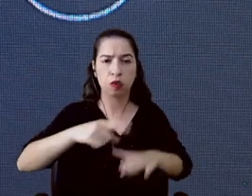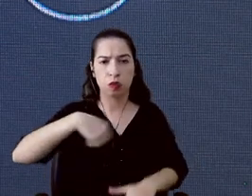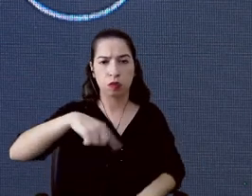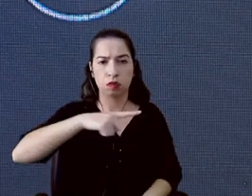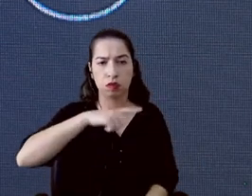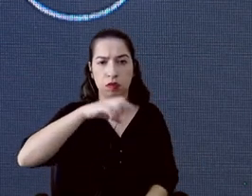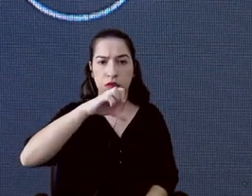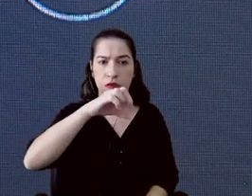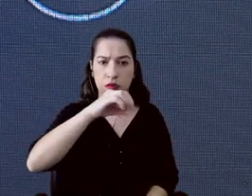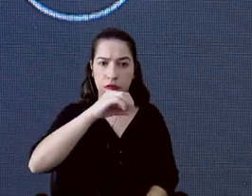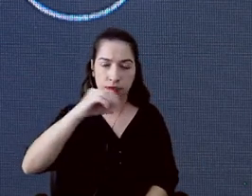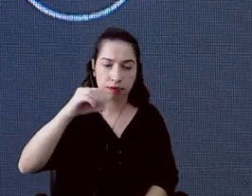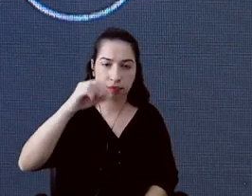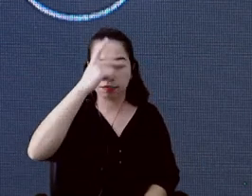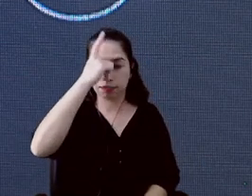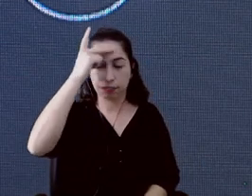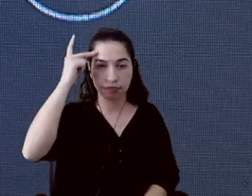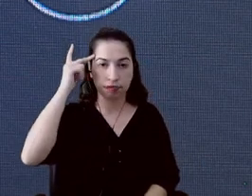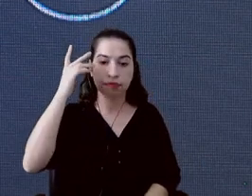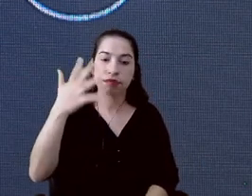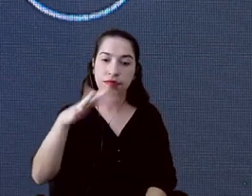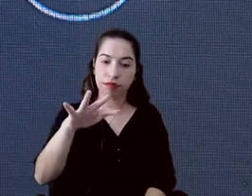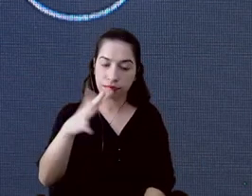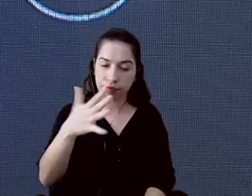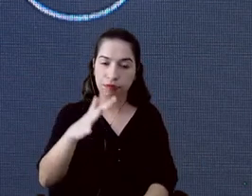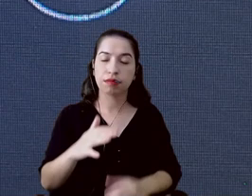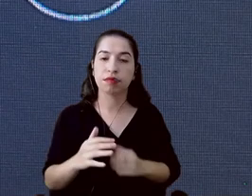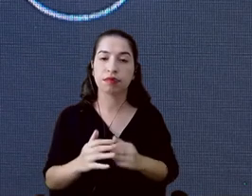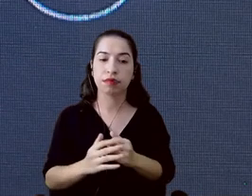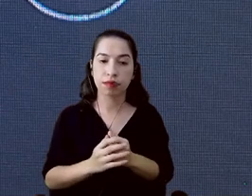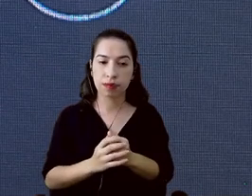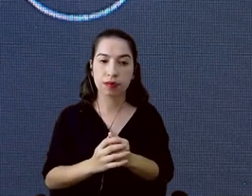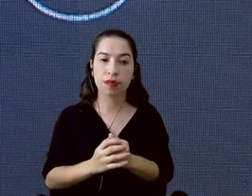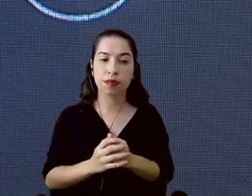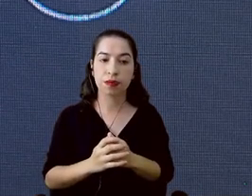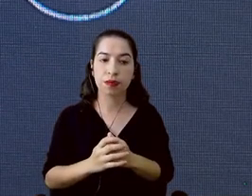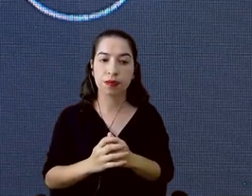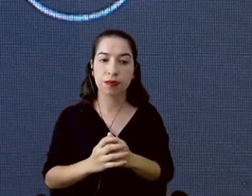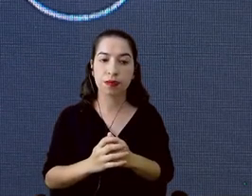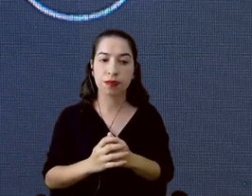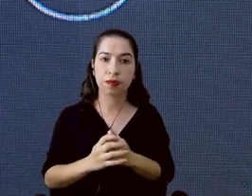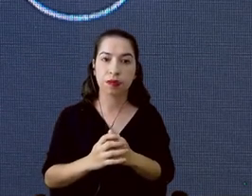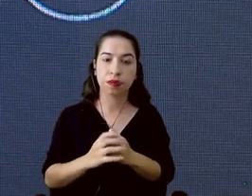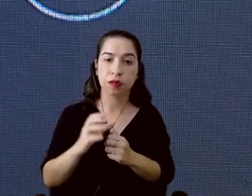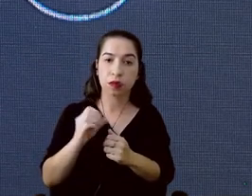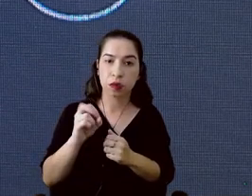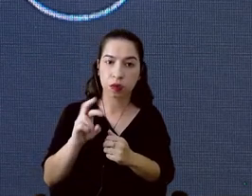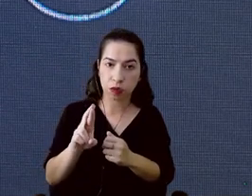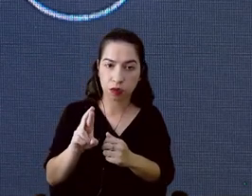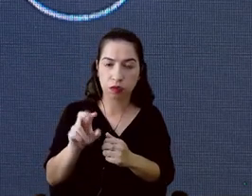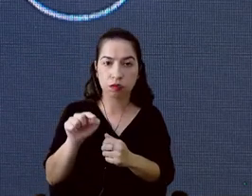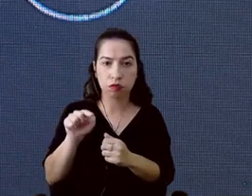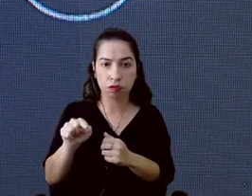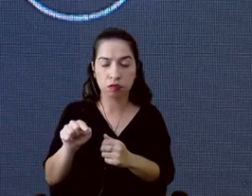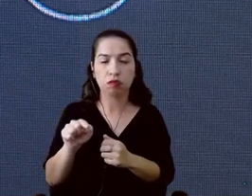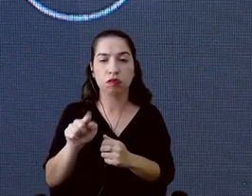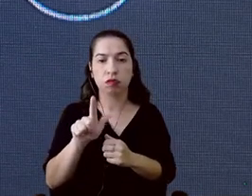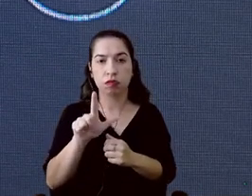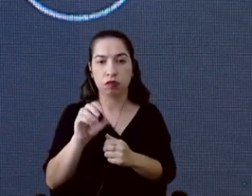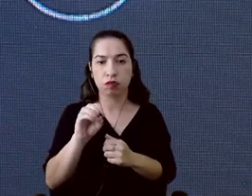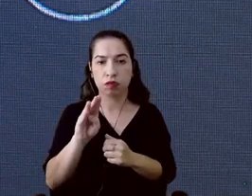900 pessoas aproximadamente é no Core que a gente chama aqui de Global payments São